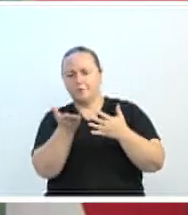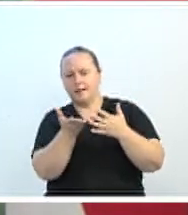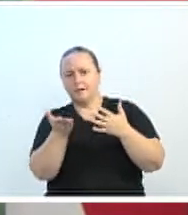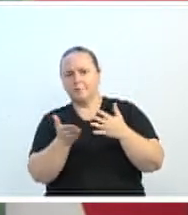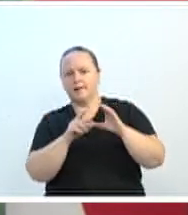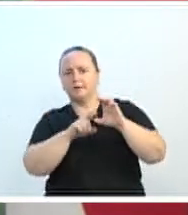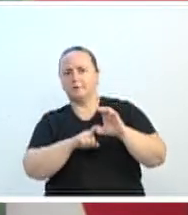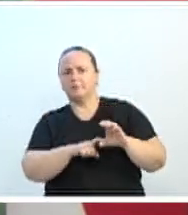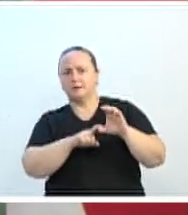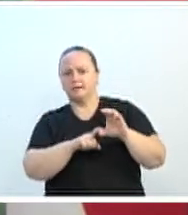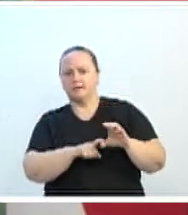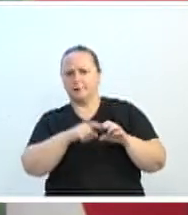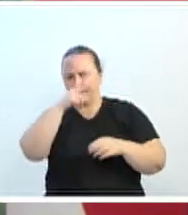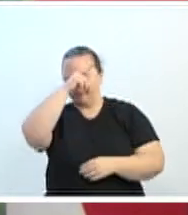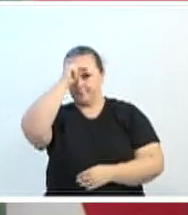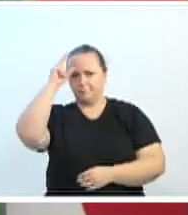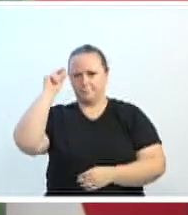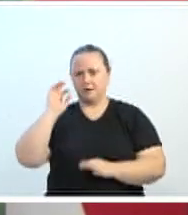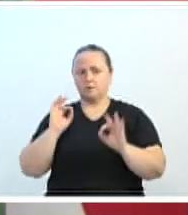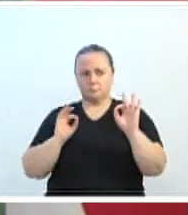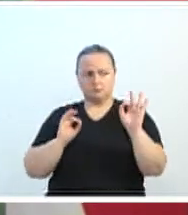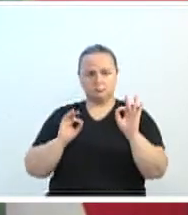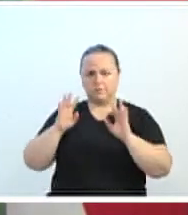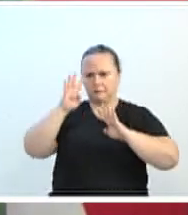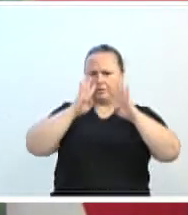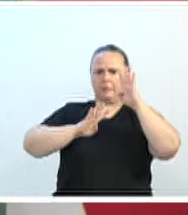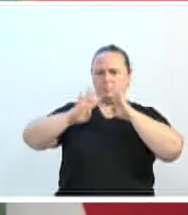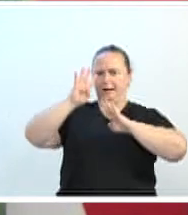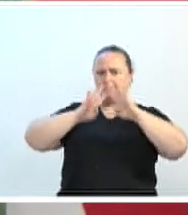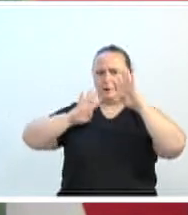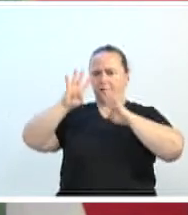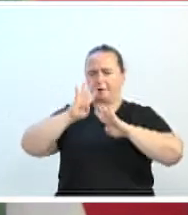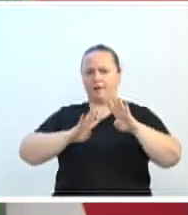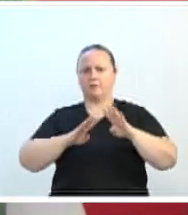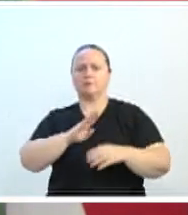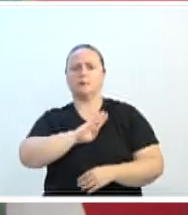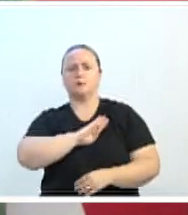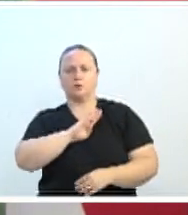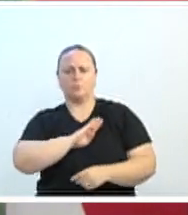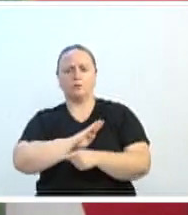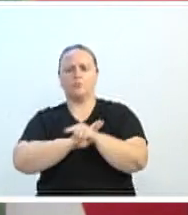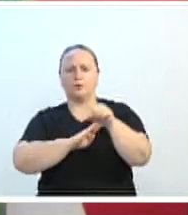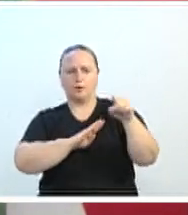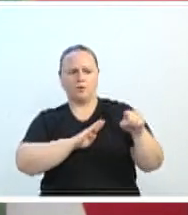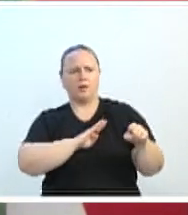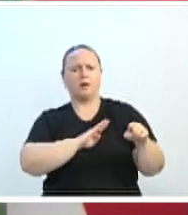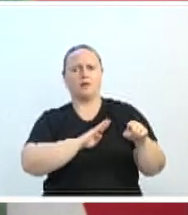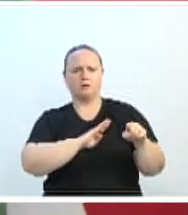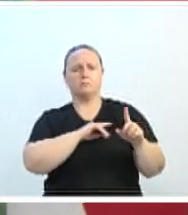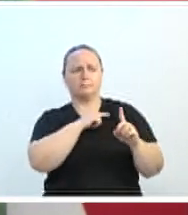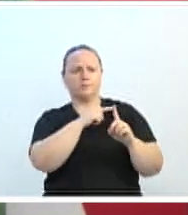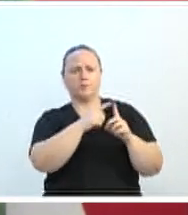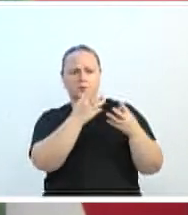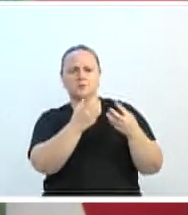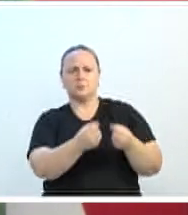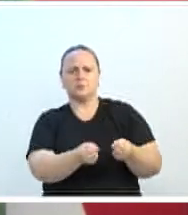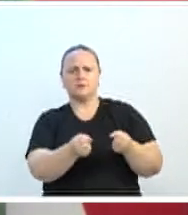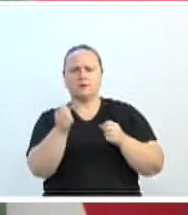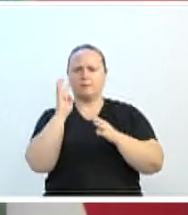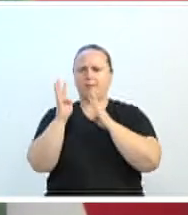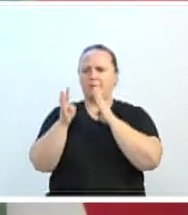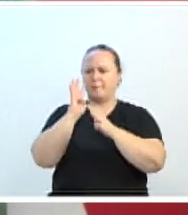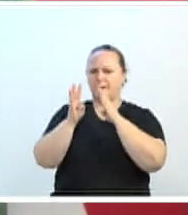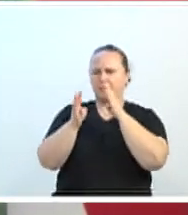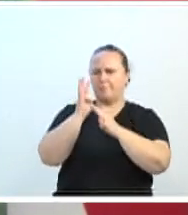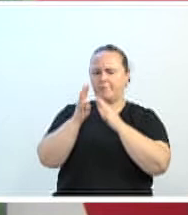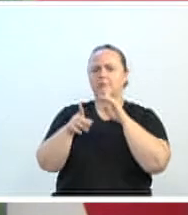com o SBLU, correto? Fui criticado aqui, os colegas vereadores que votaram favorável foram os criticados, e nós estamos imputando